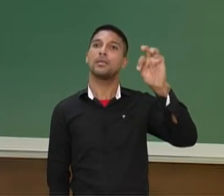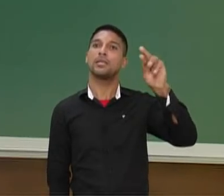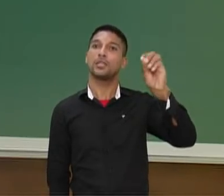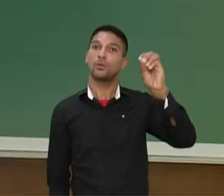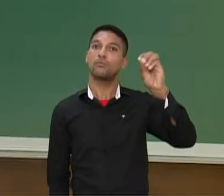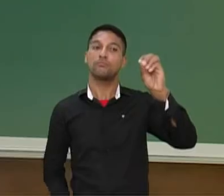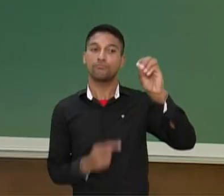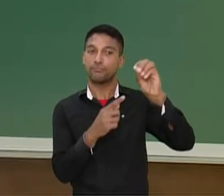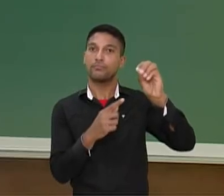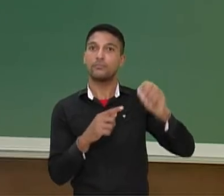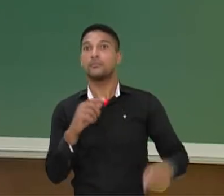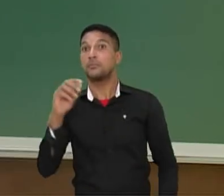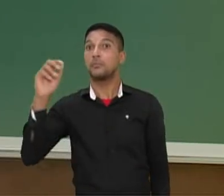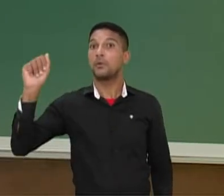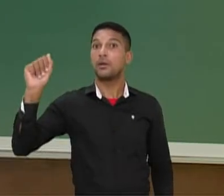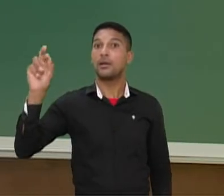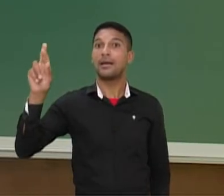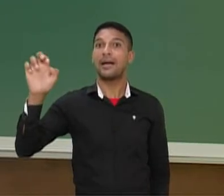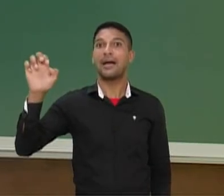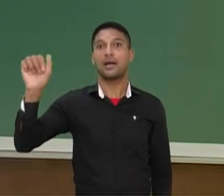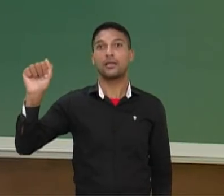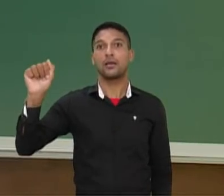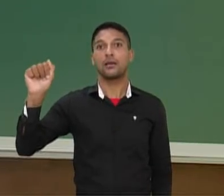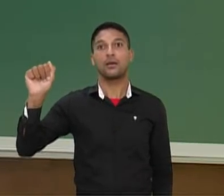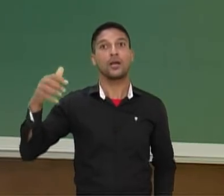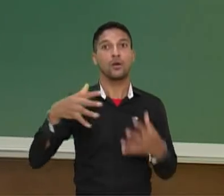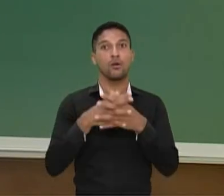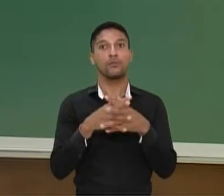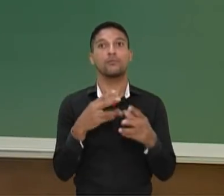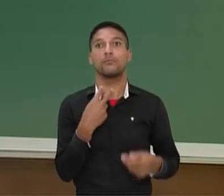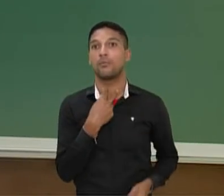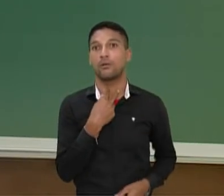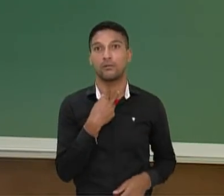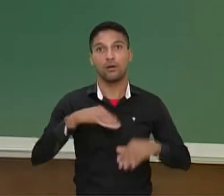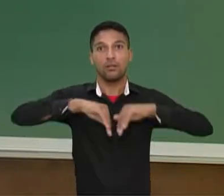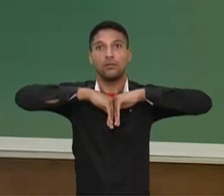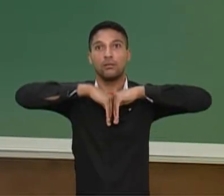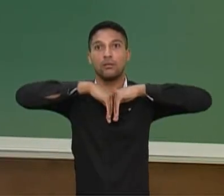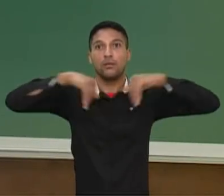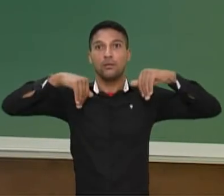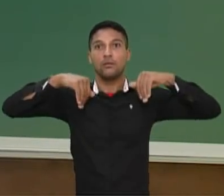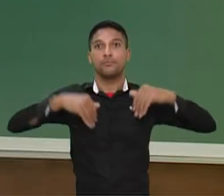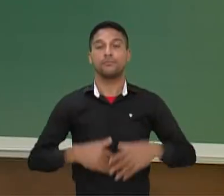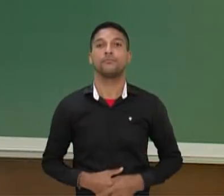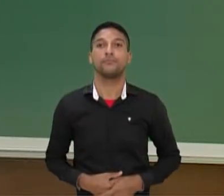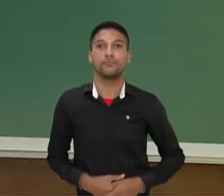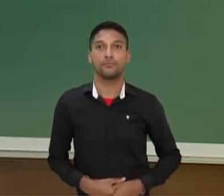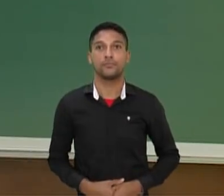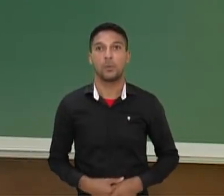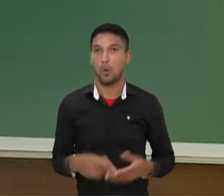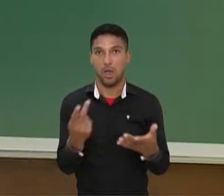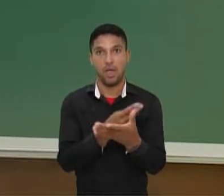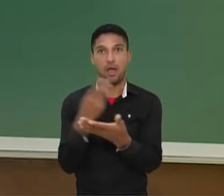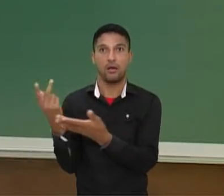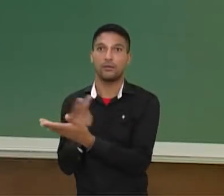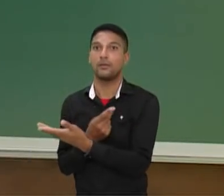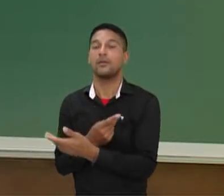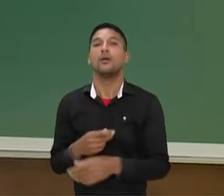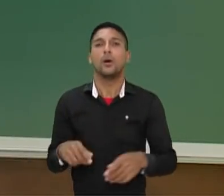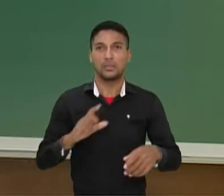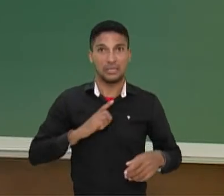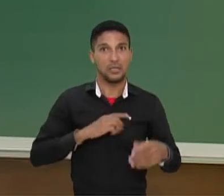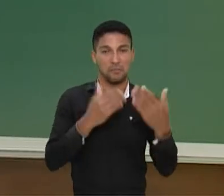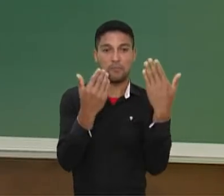pessoas às vezes trocam as duas informações, aí erra tudo, tá bom? Cai um monte no SAEP,